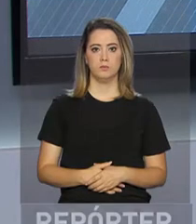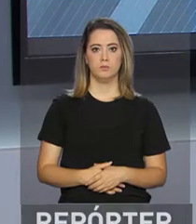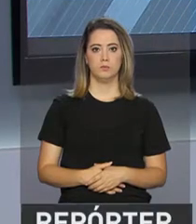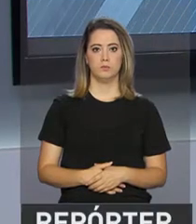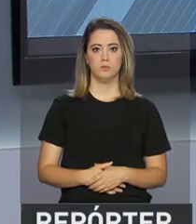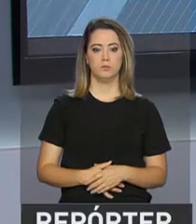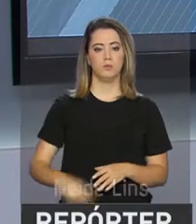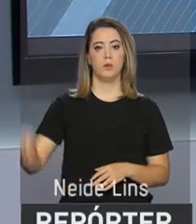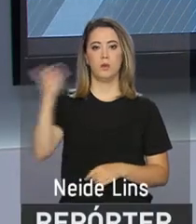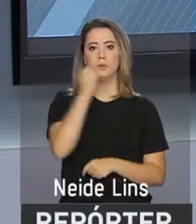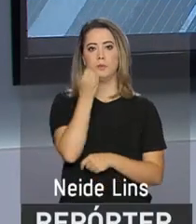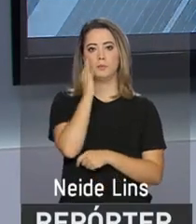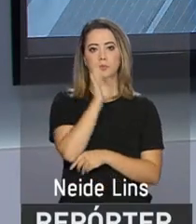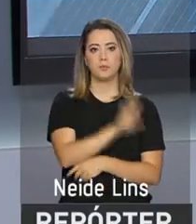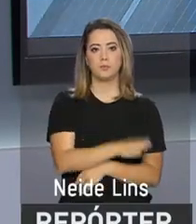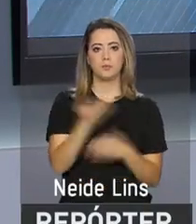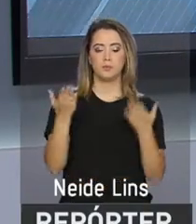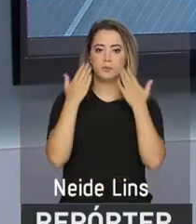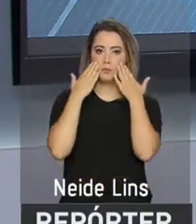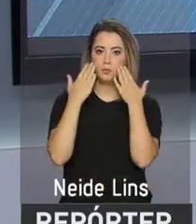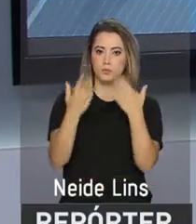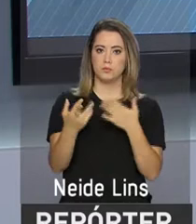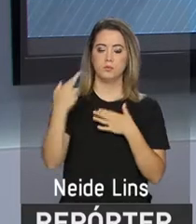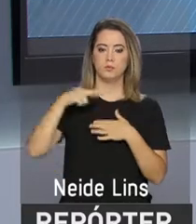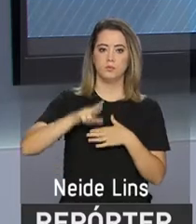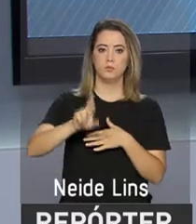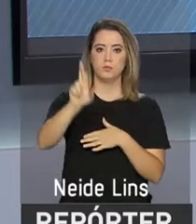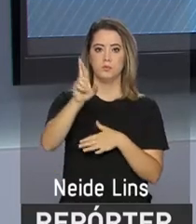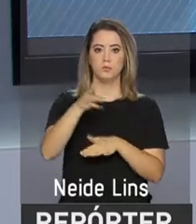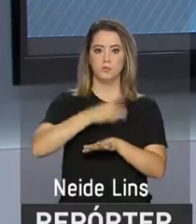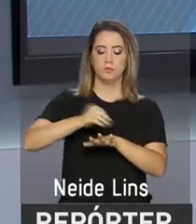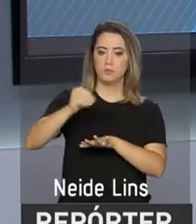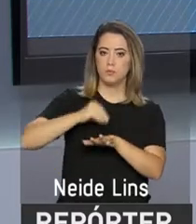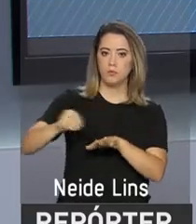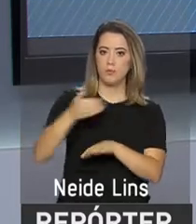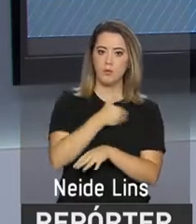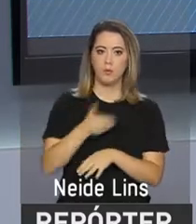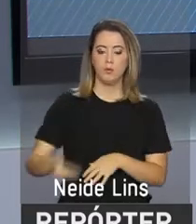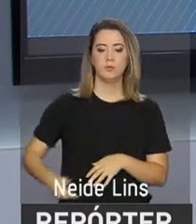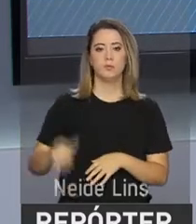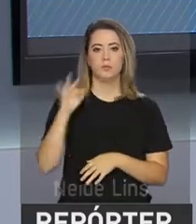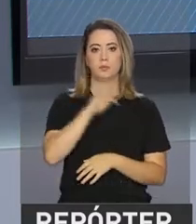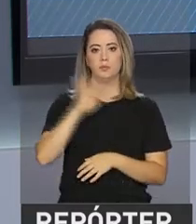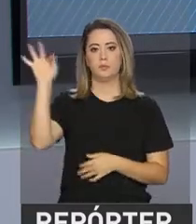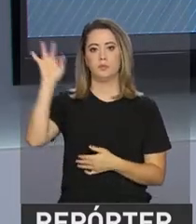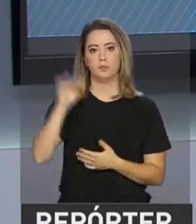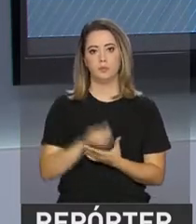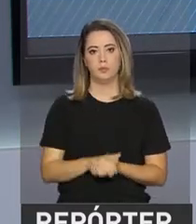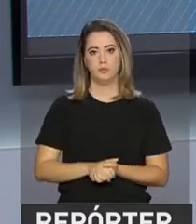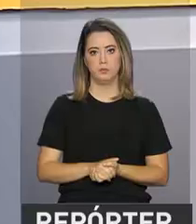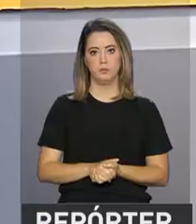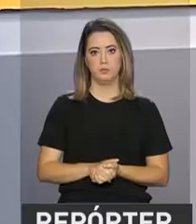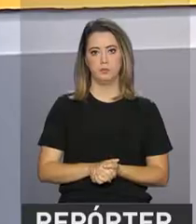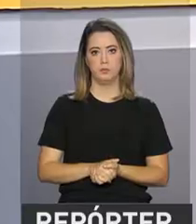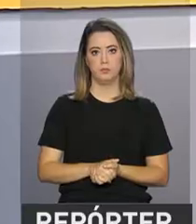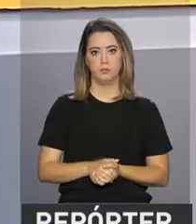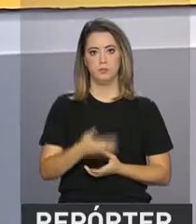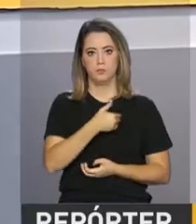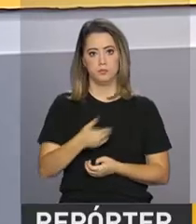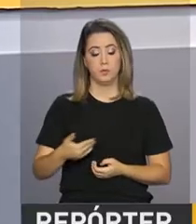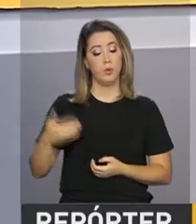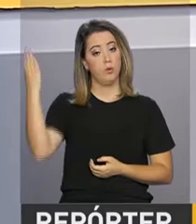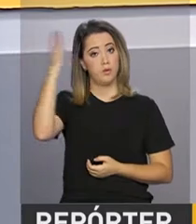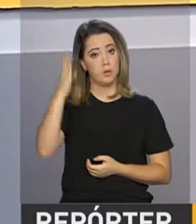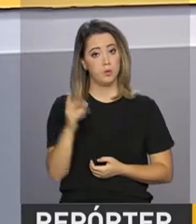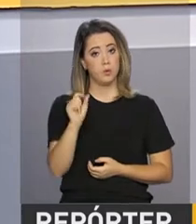olá boa tarde começa agora mais uma edição do repórter nbr com as notícias do governo federal o governo